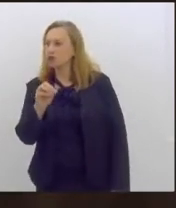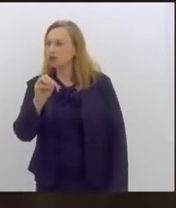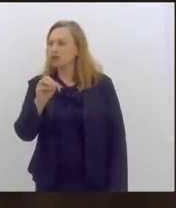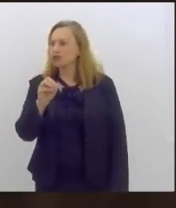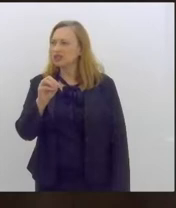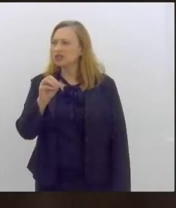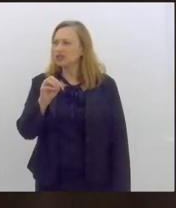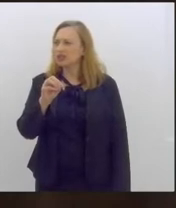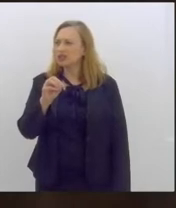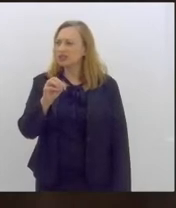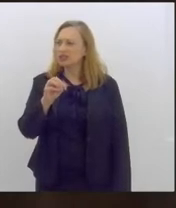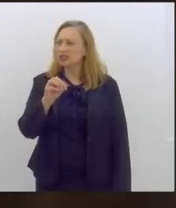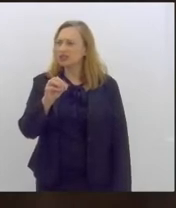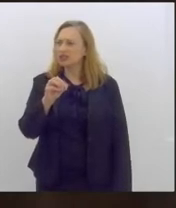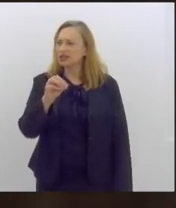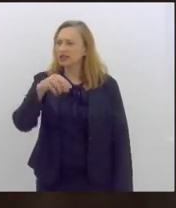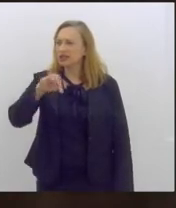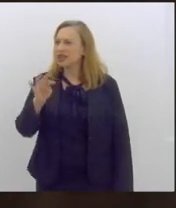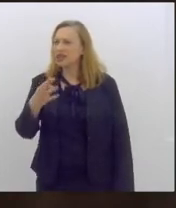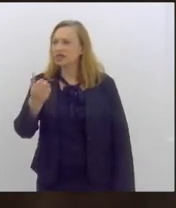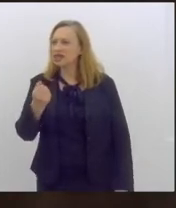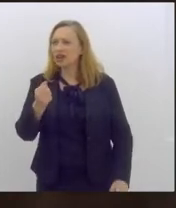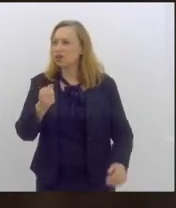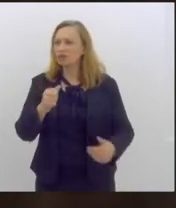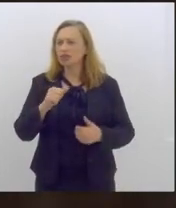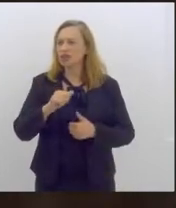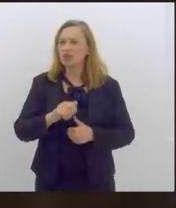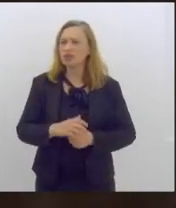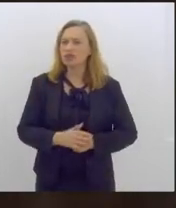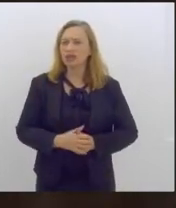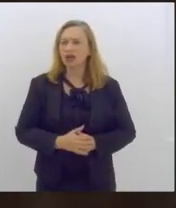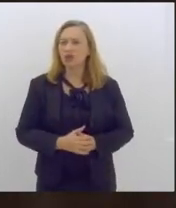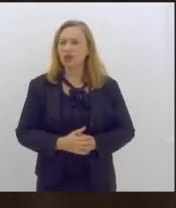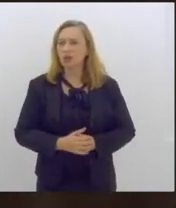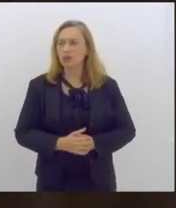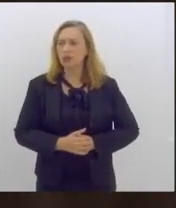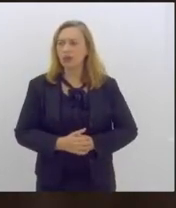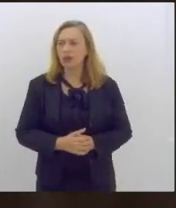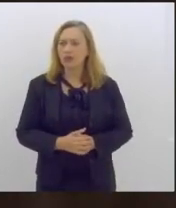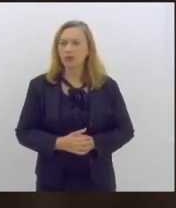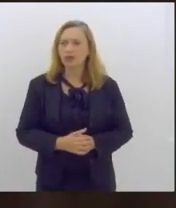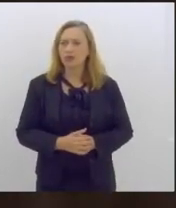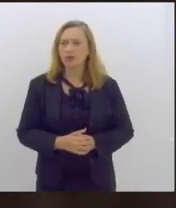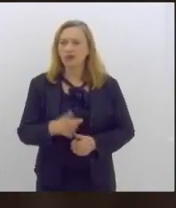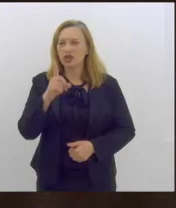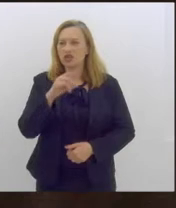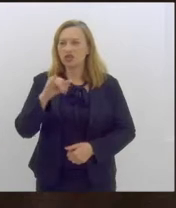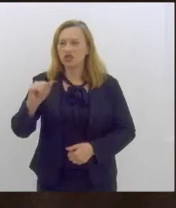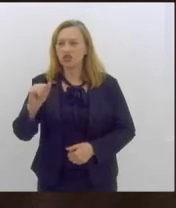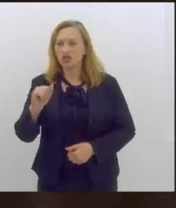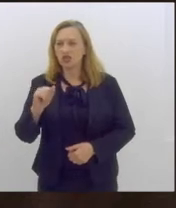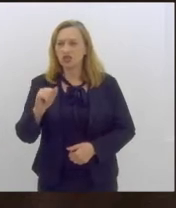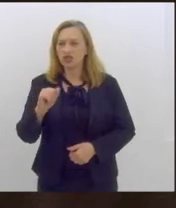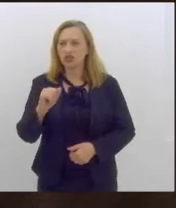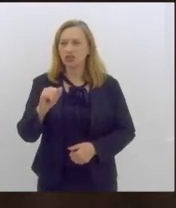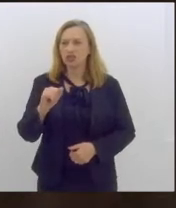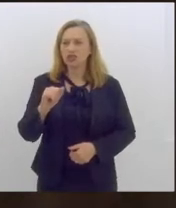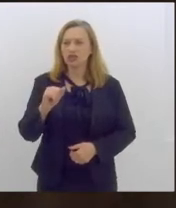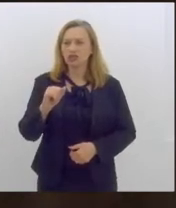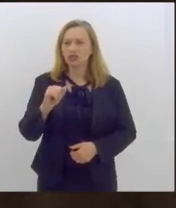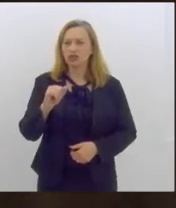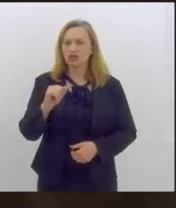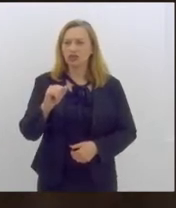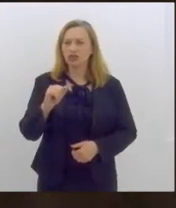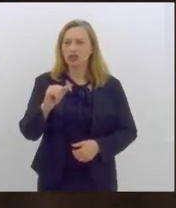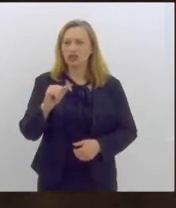digitação não é 22 é 13 é dia treze e não 22